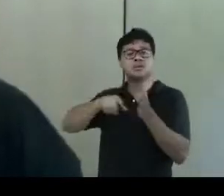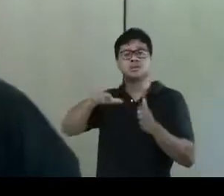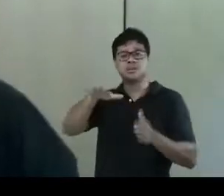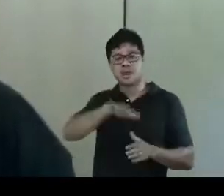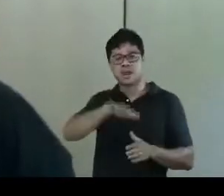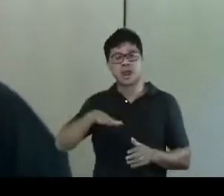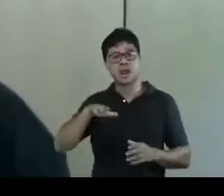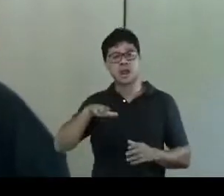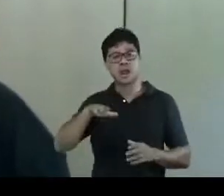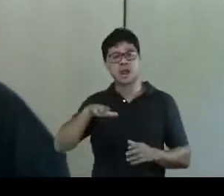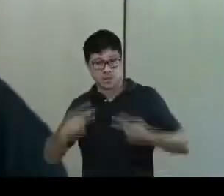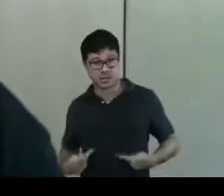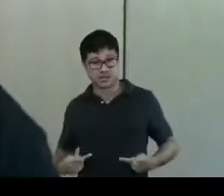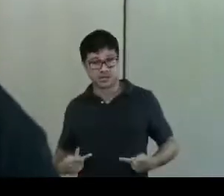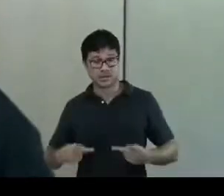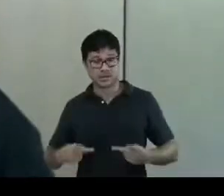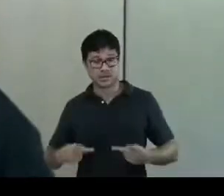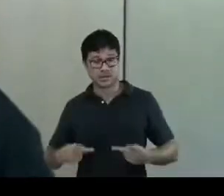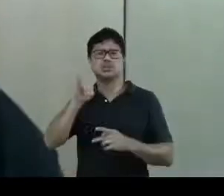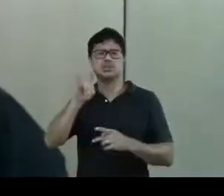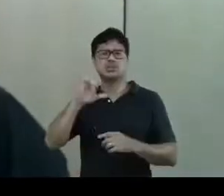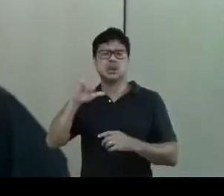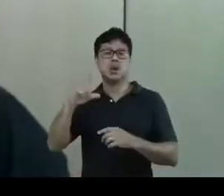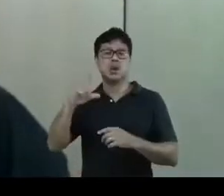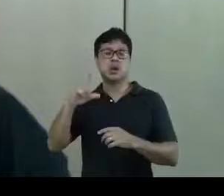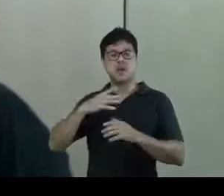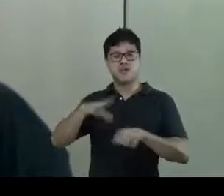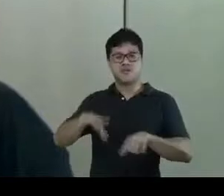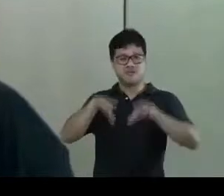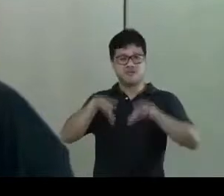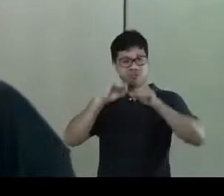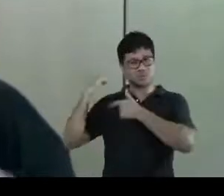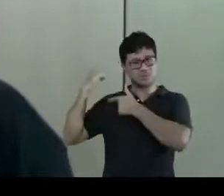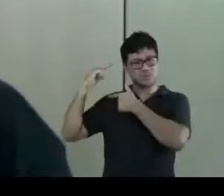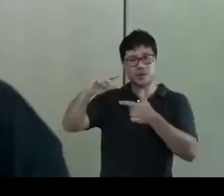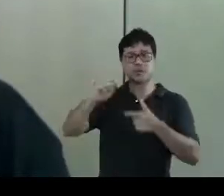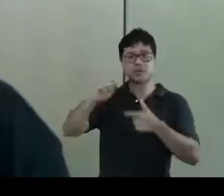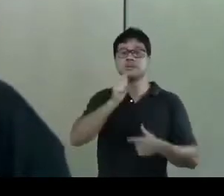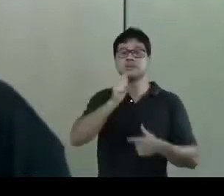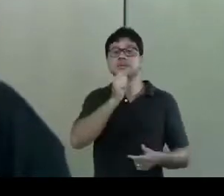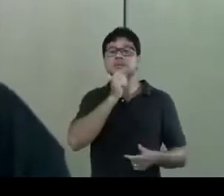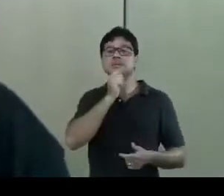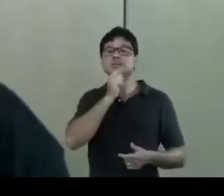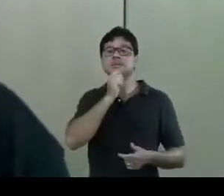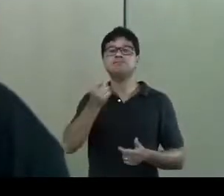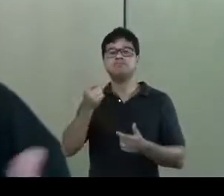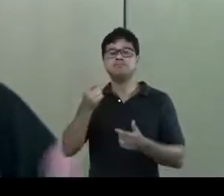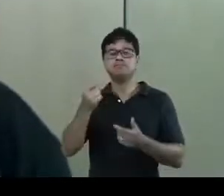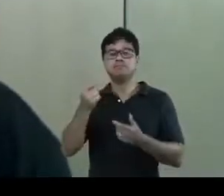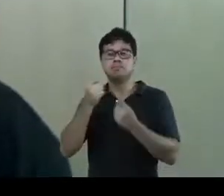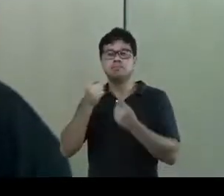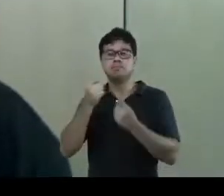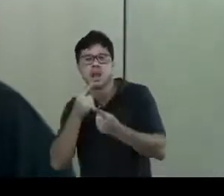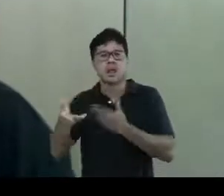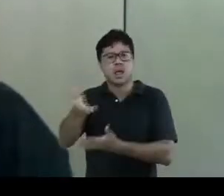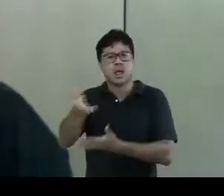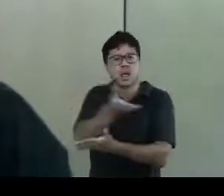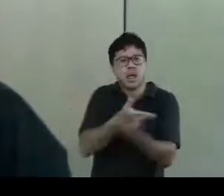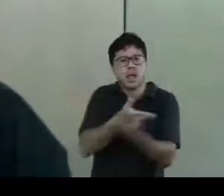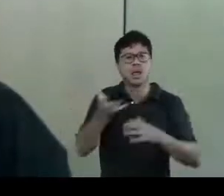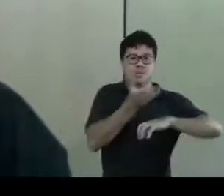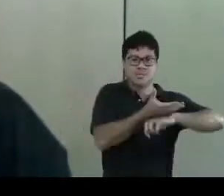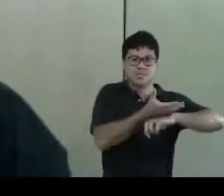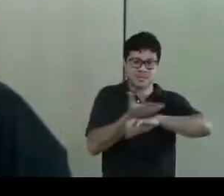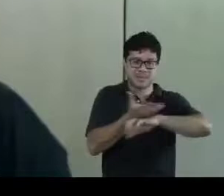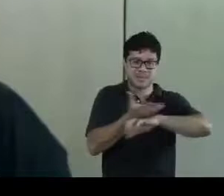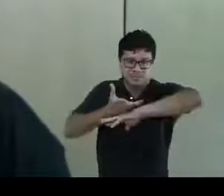de humanidades digitais e tem uma formação muito mais tradicional, sem o diálogo interdisciplinar, sem a prática